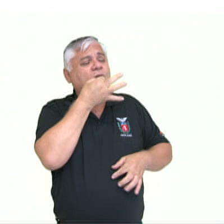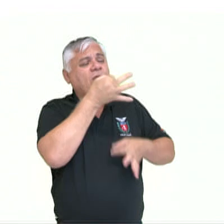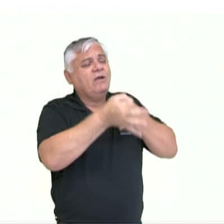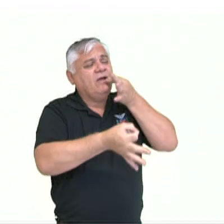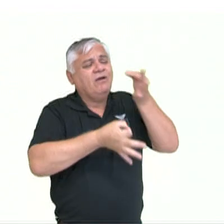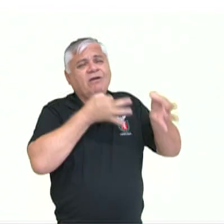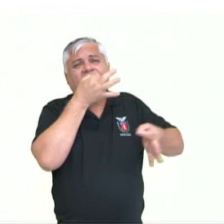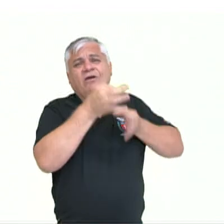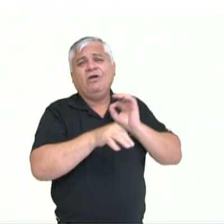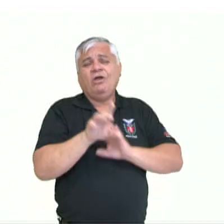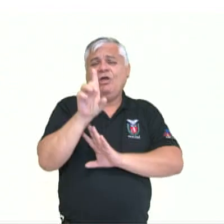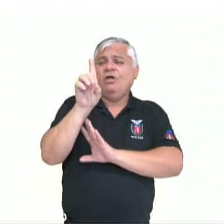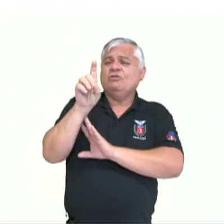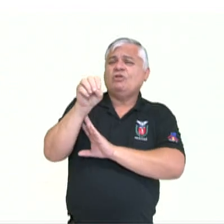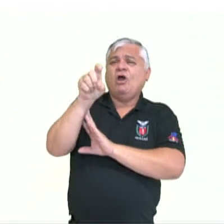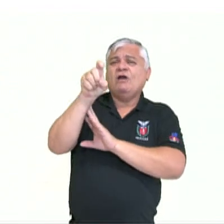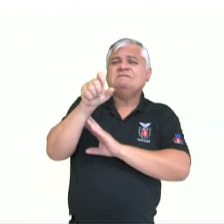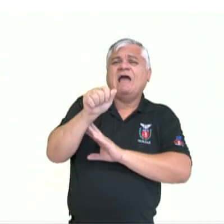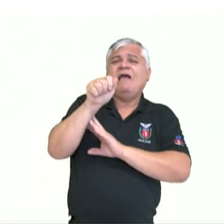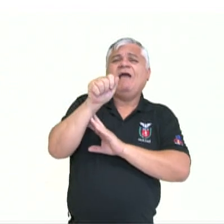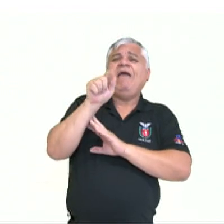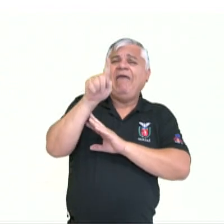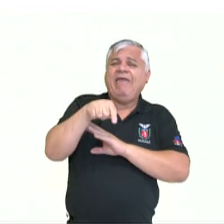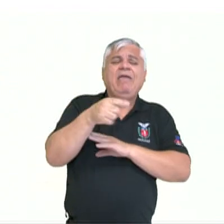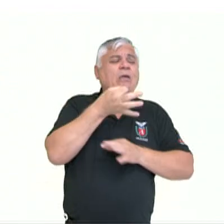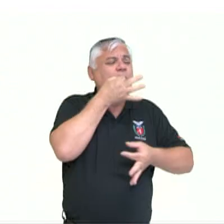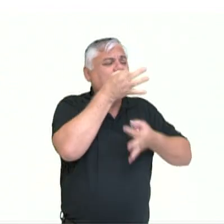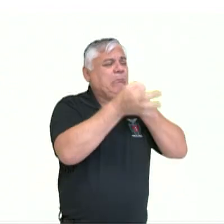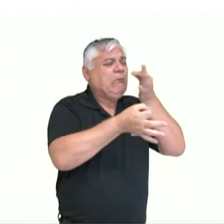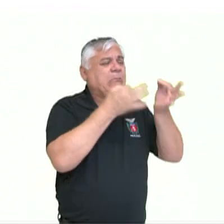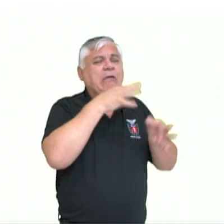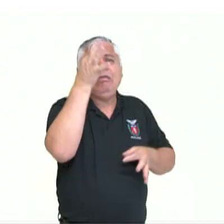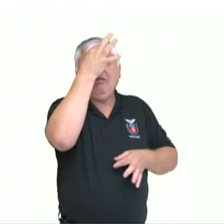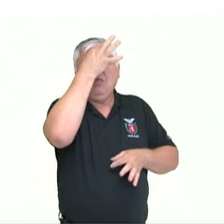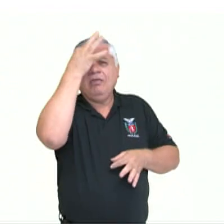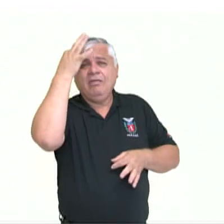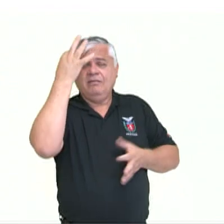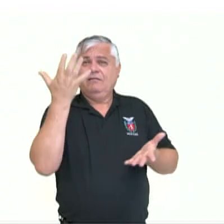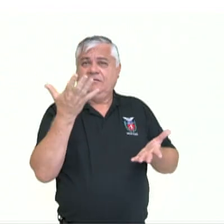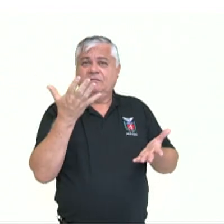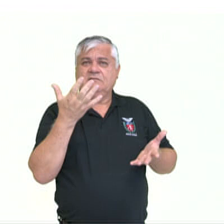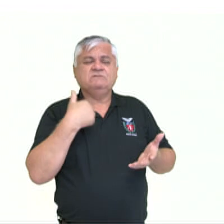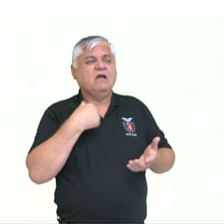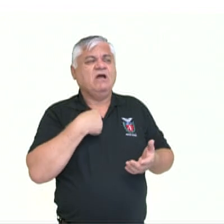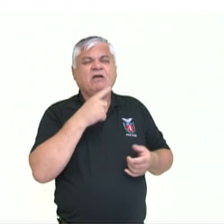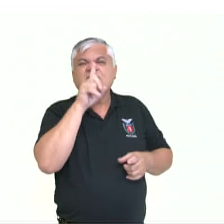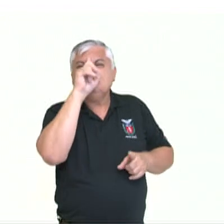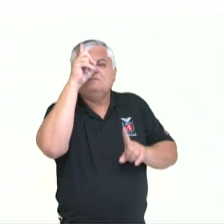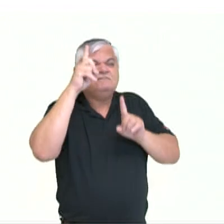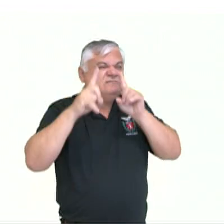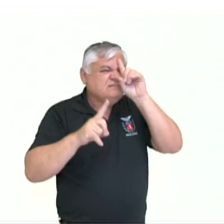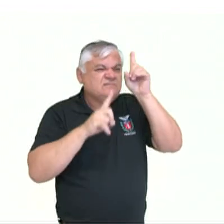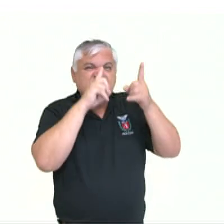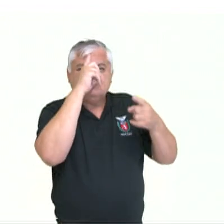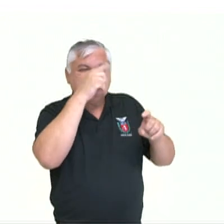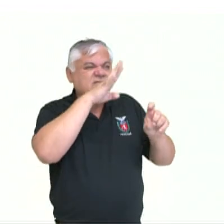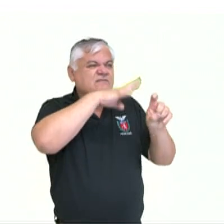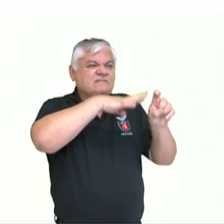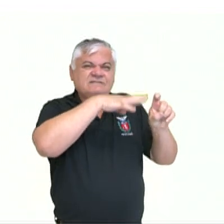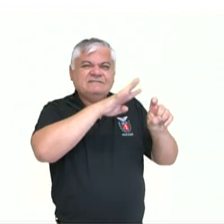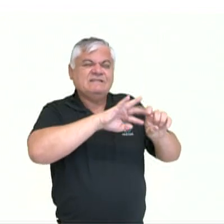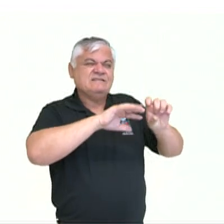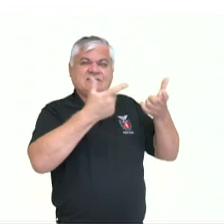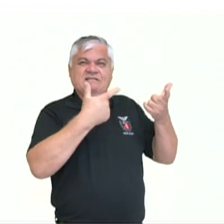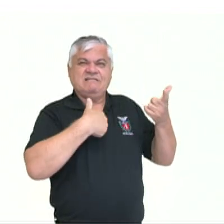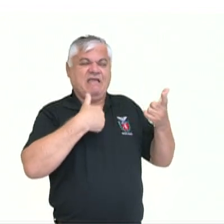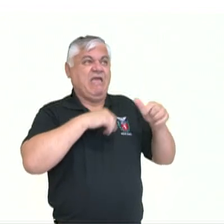doxa. A doxa é a opinião irrefletida, uma crença ingênua. Então, eles inventavam certos mitos, certos deuses,